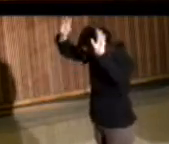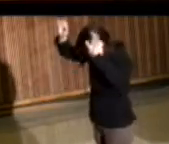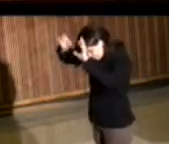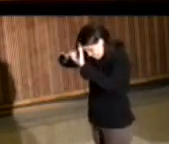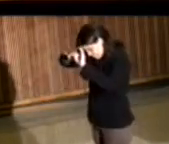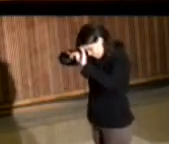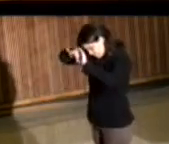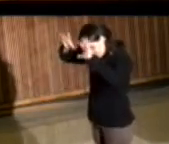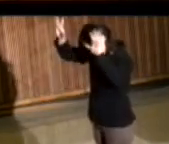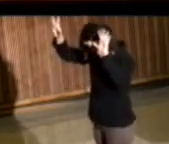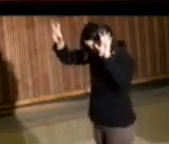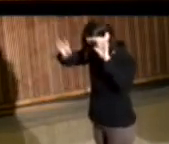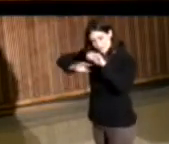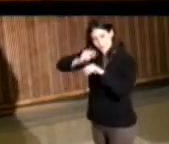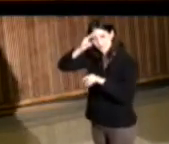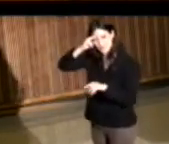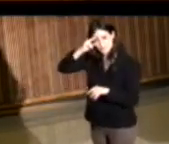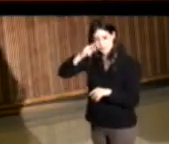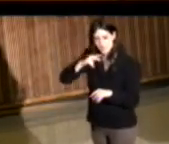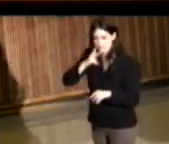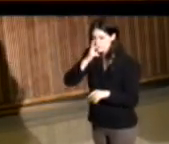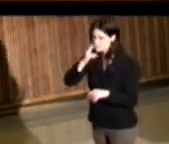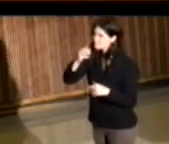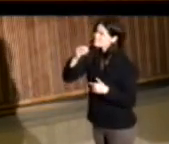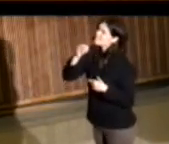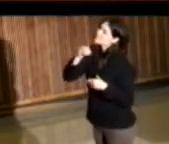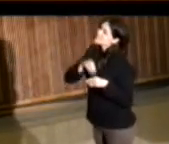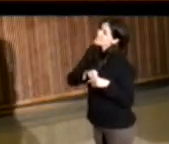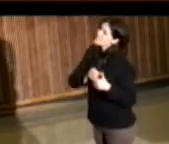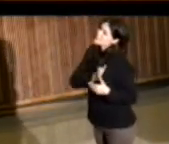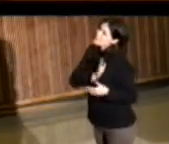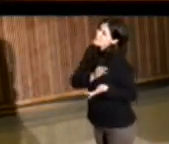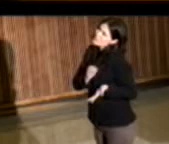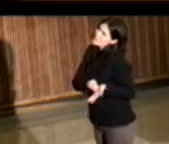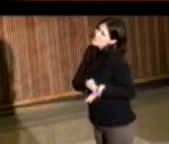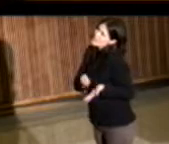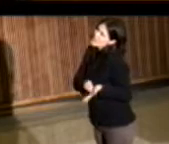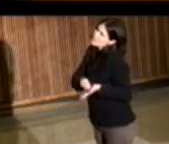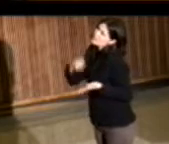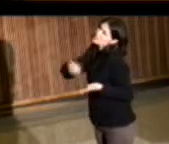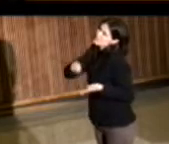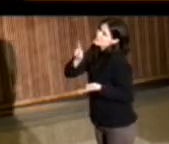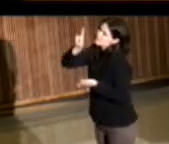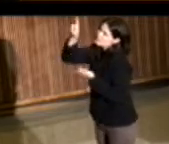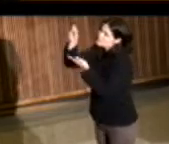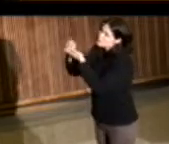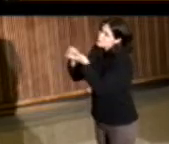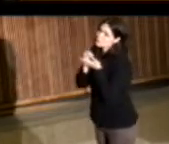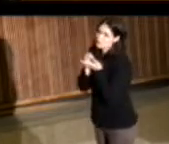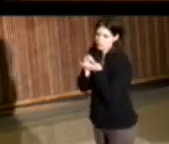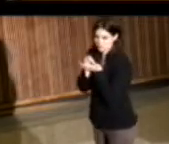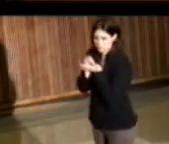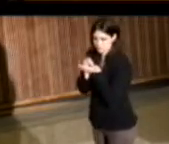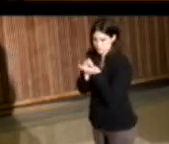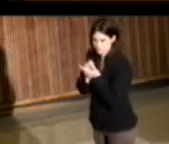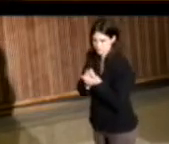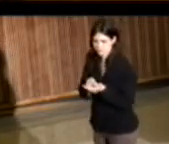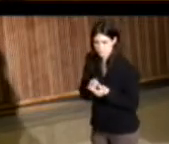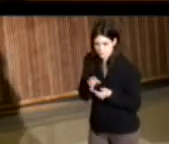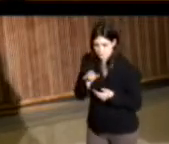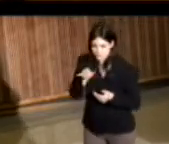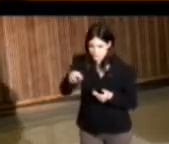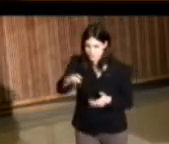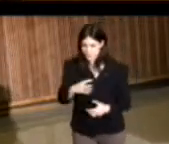carente. Lembra que eu falei disso? Aquele que precisa da intervenção do Pai. Por isso eu vou convidar você a deixar o seu